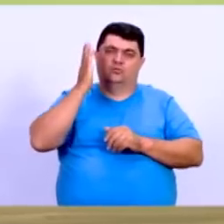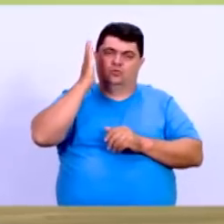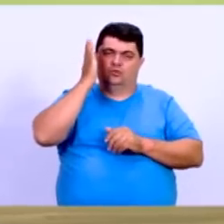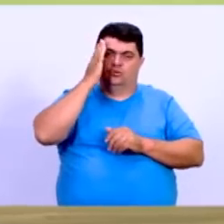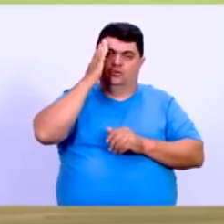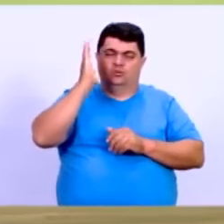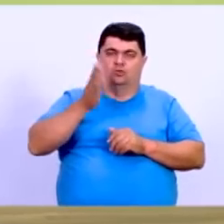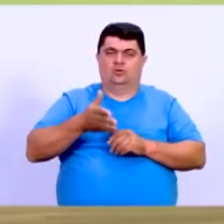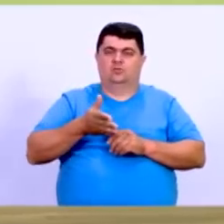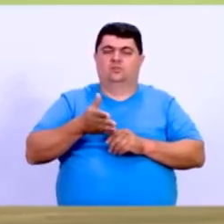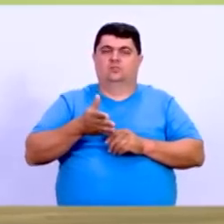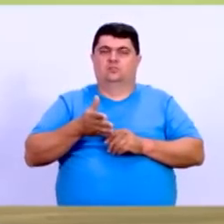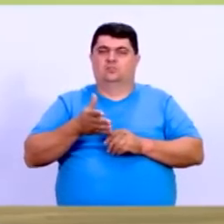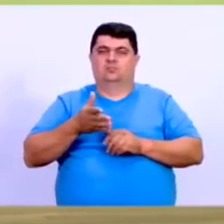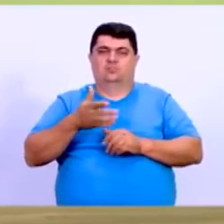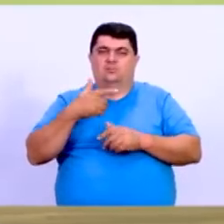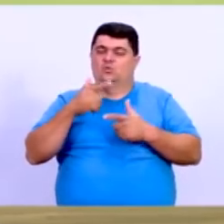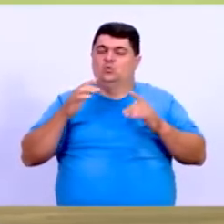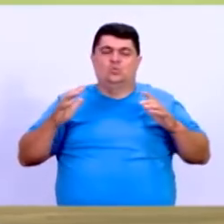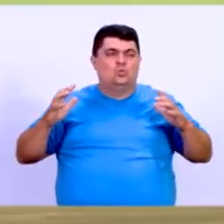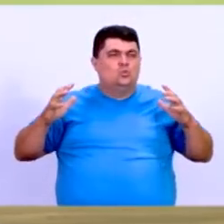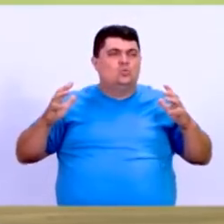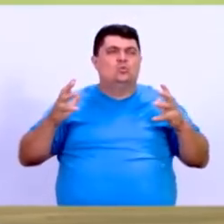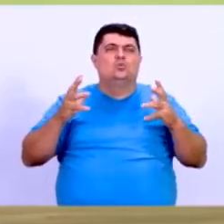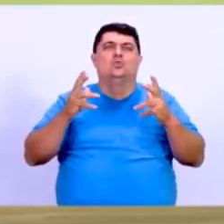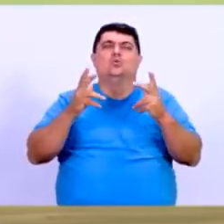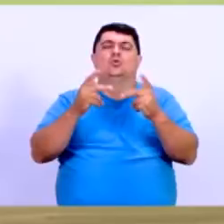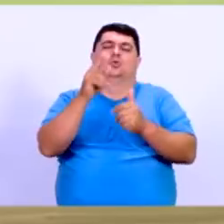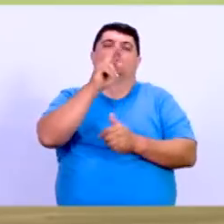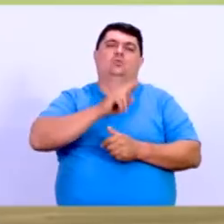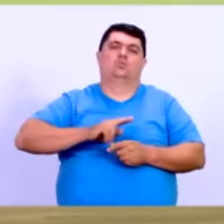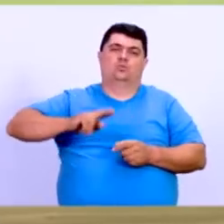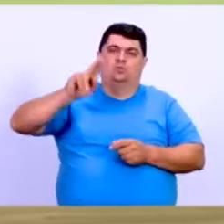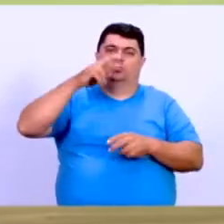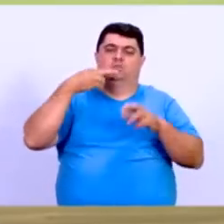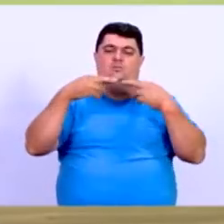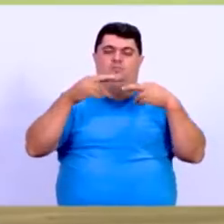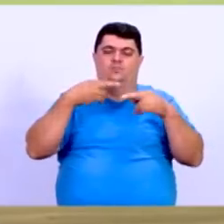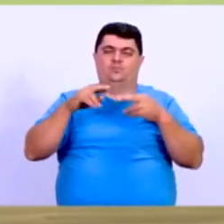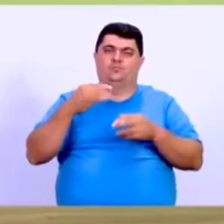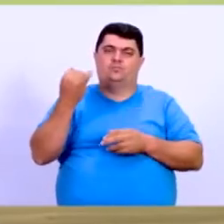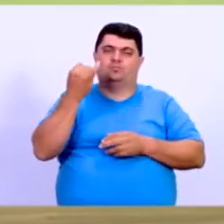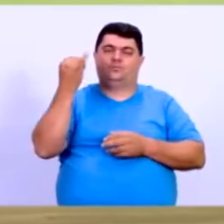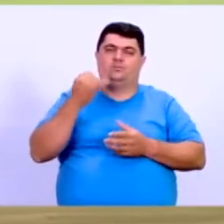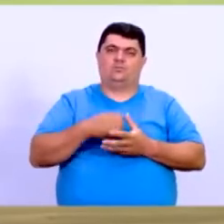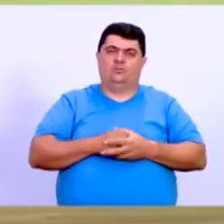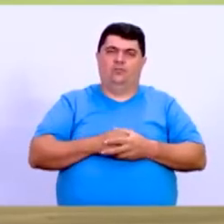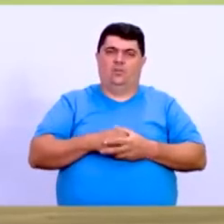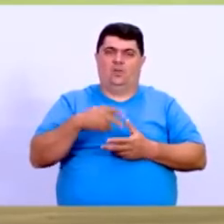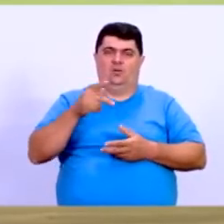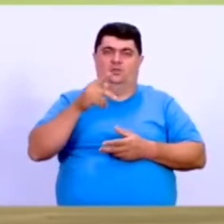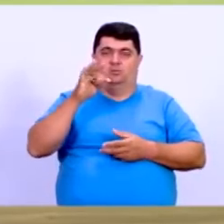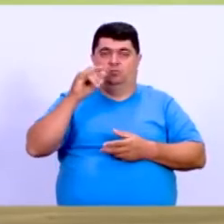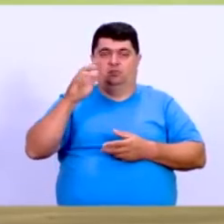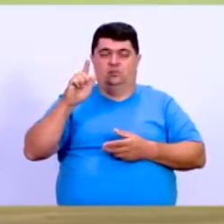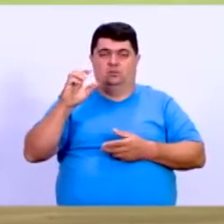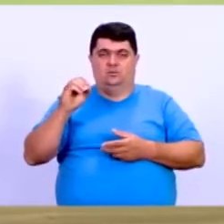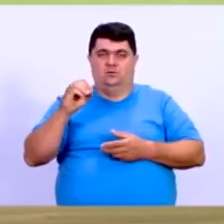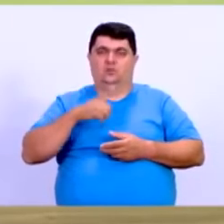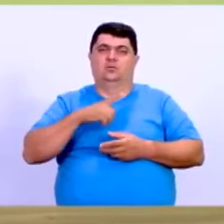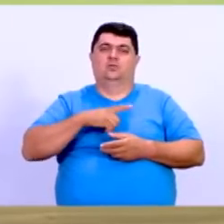pessoal, não tem para onde você ir hoje e não se deparar com uma rede. E o que o professor Thiago comentou, rede